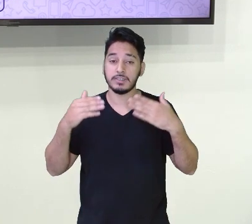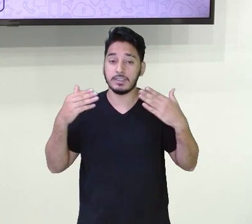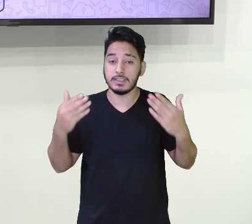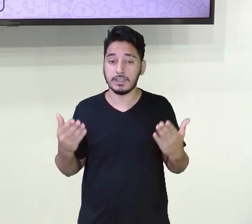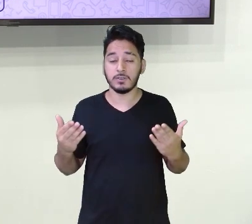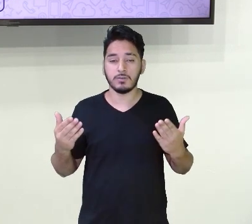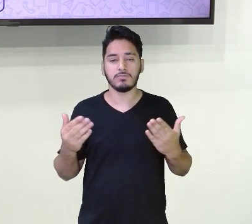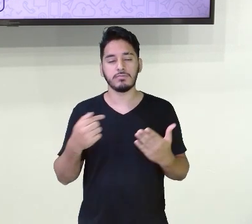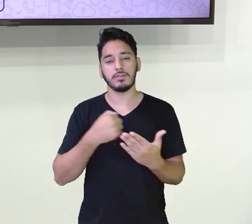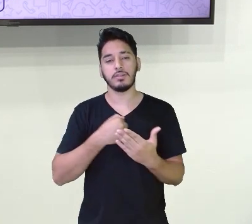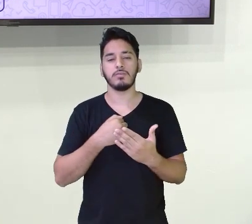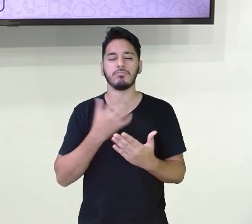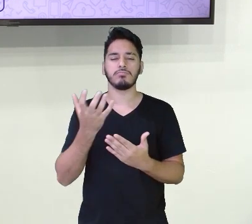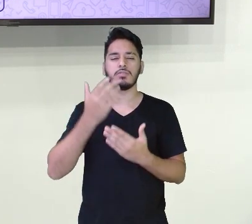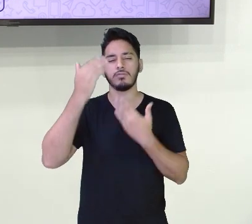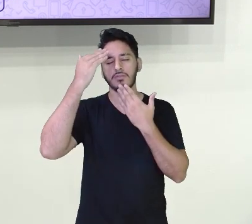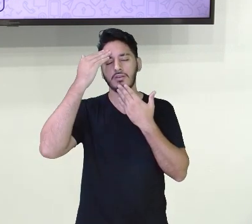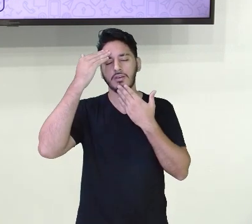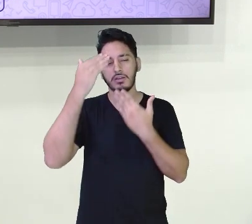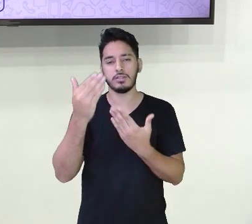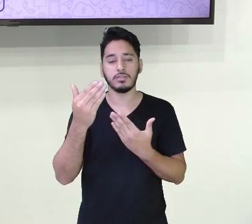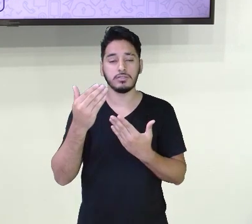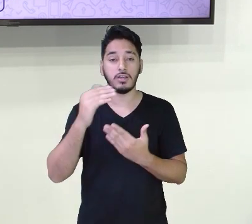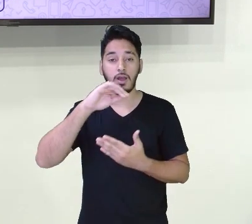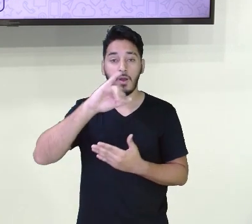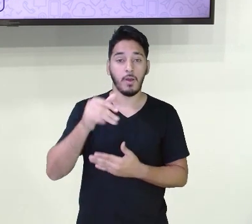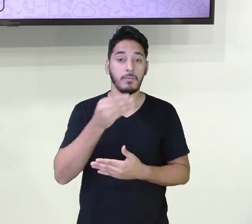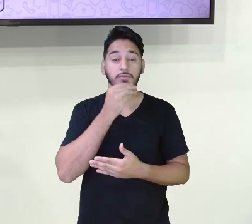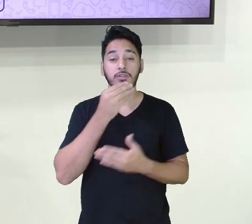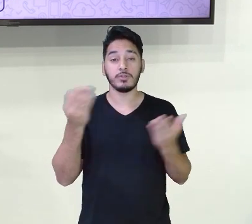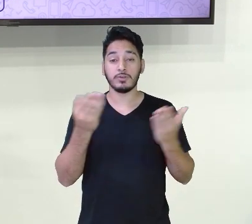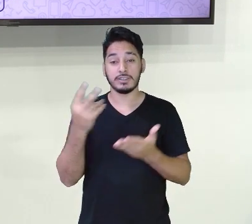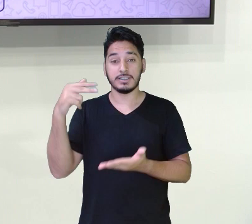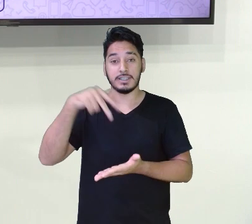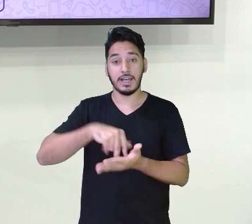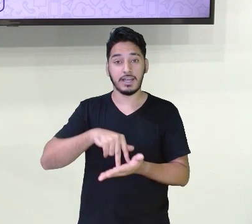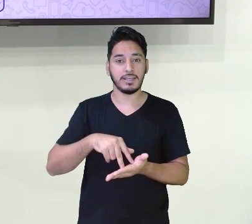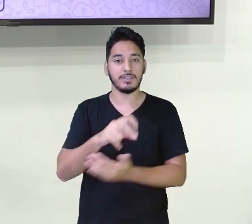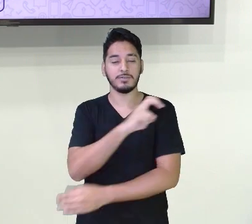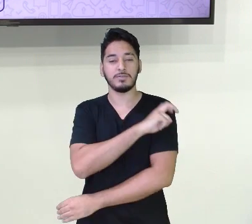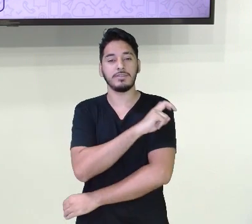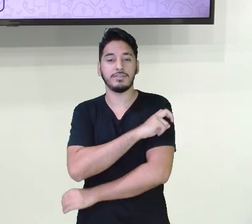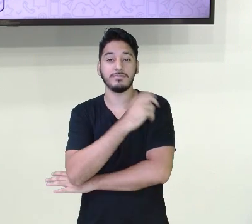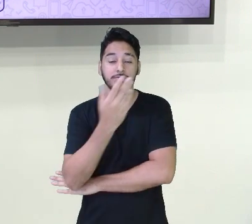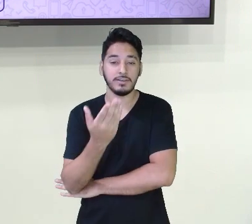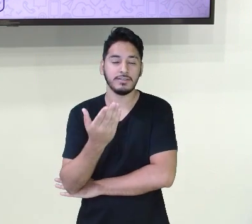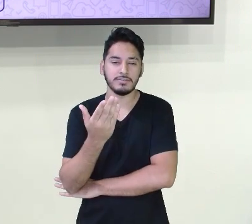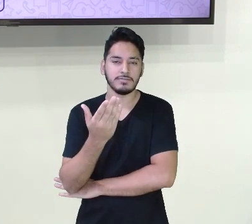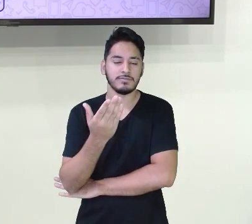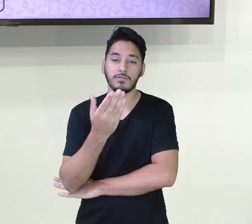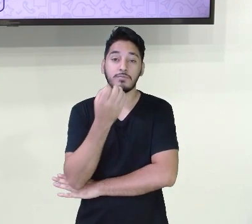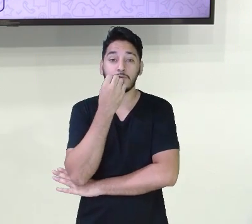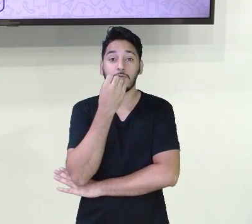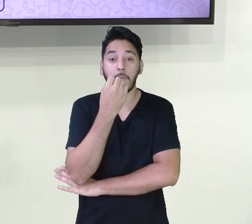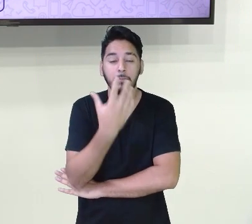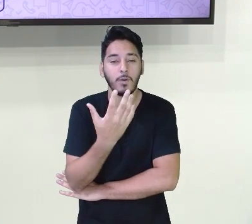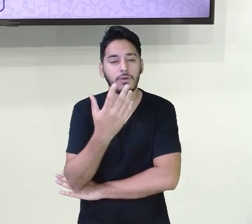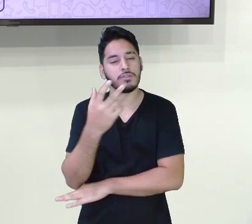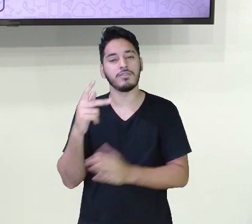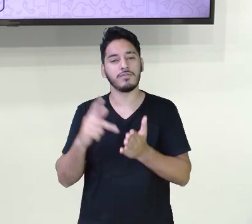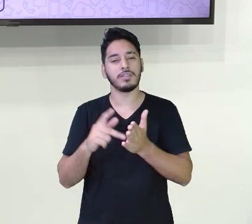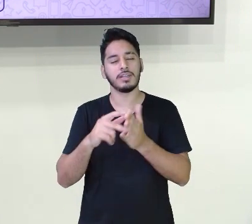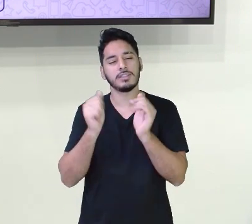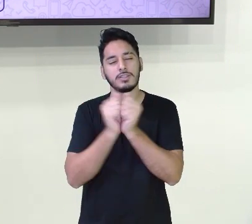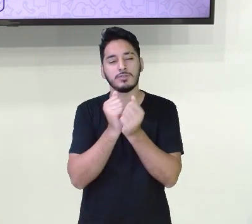pessoal, eu quero agradecer a oportunidade de estar aqui com vocês do 5º ano, né? Foi uma alegria muito grande contar